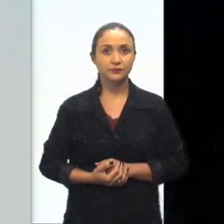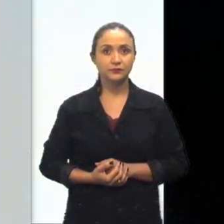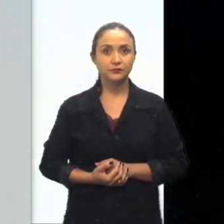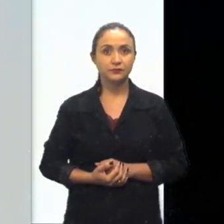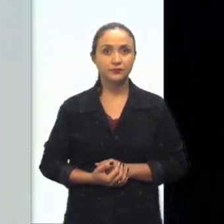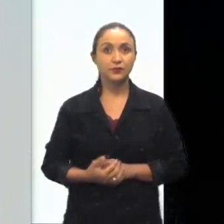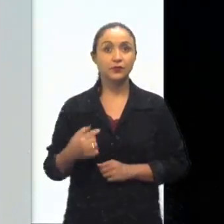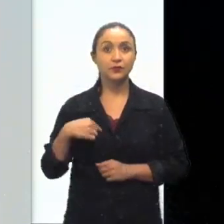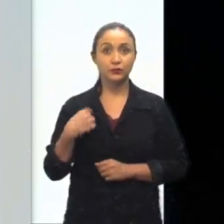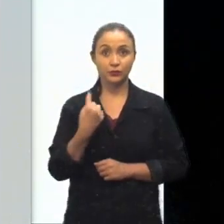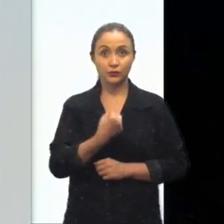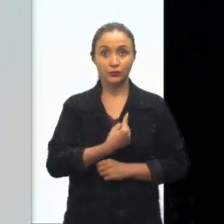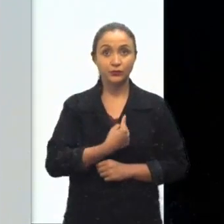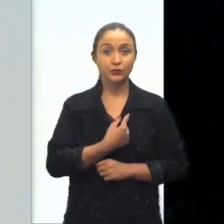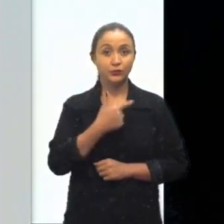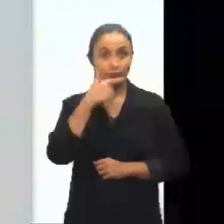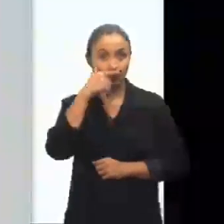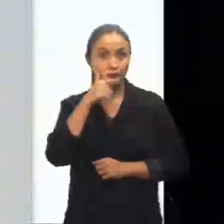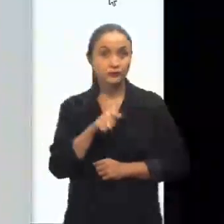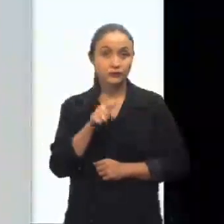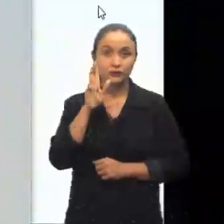Então a gente consegue ver